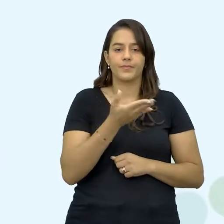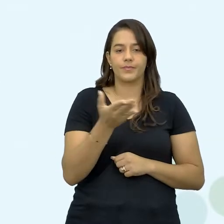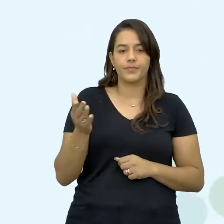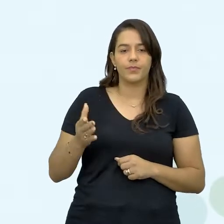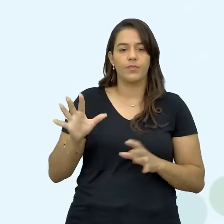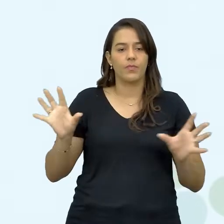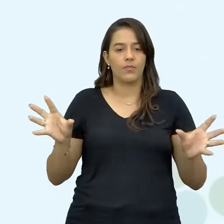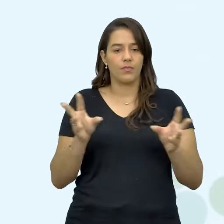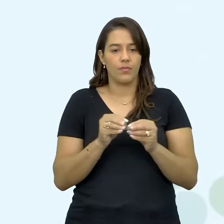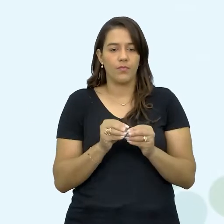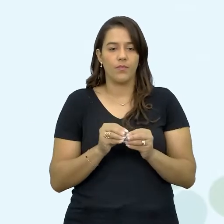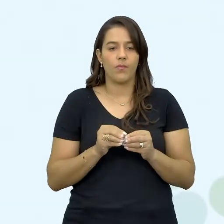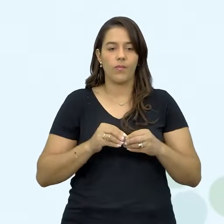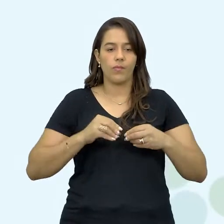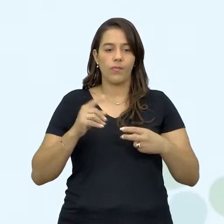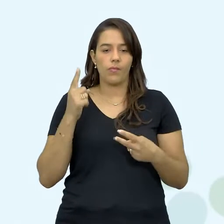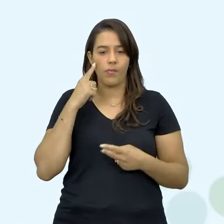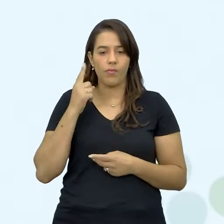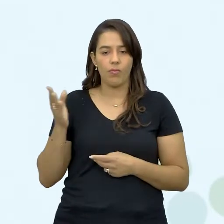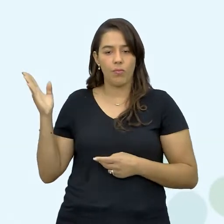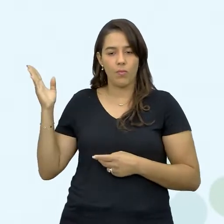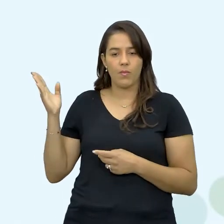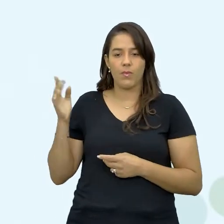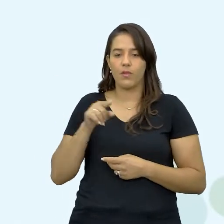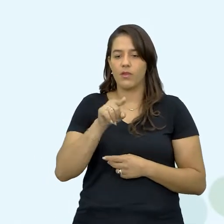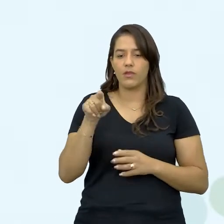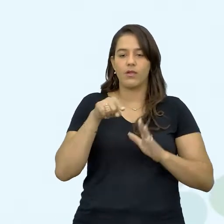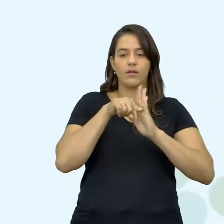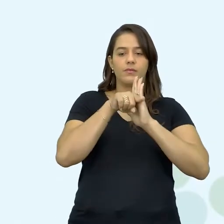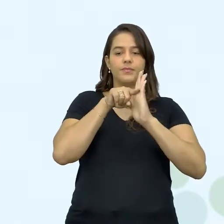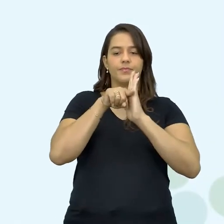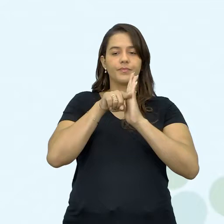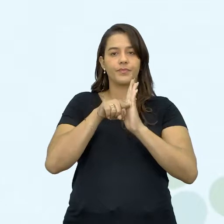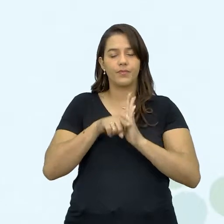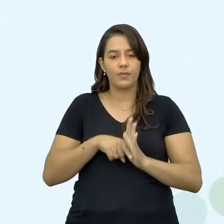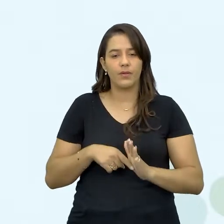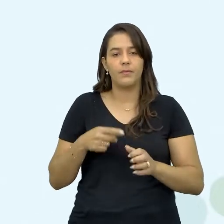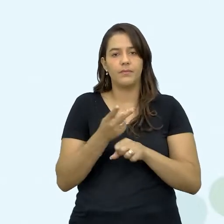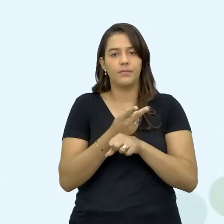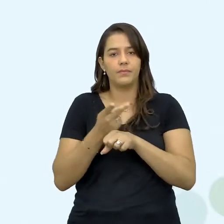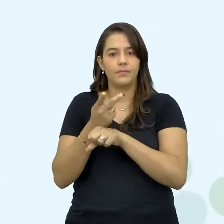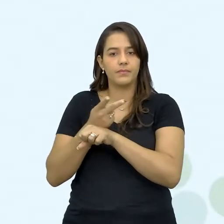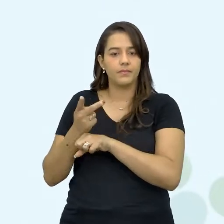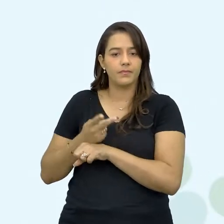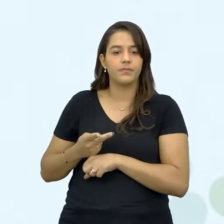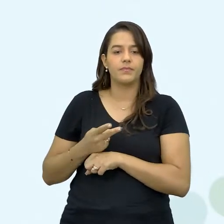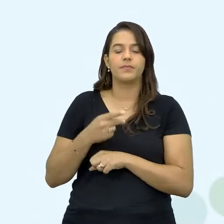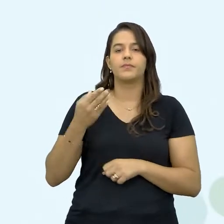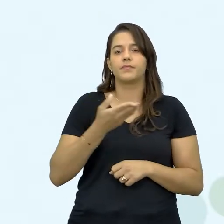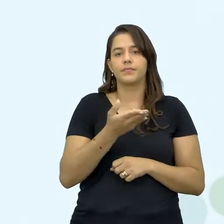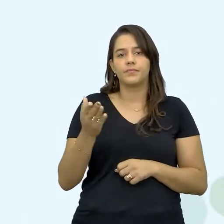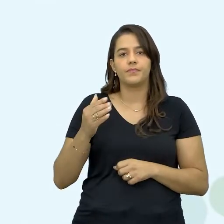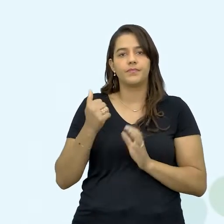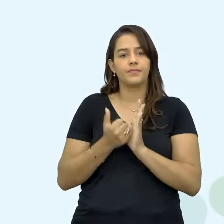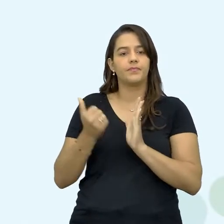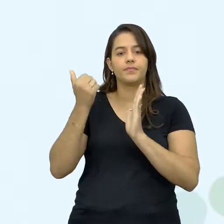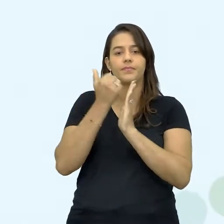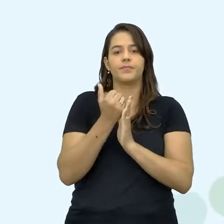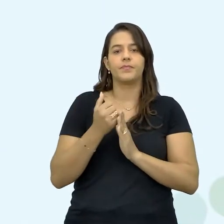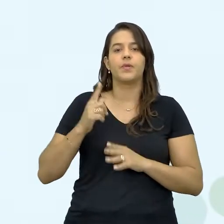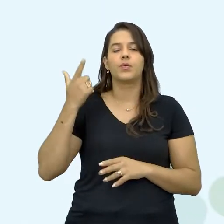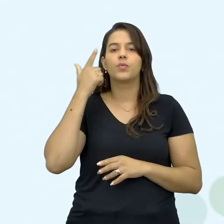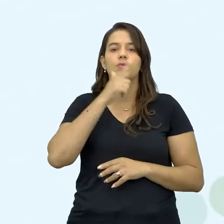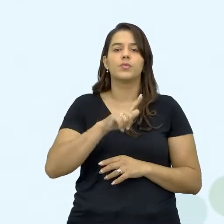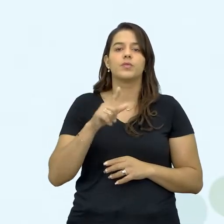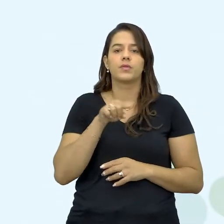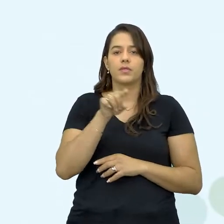sistematizar, pensando aqui no segundo item, pesquisas, exploratórias de campo, experimental, pensando mais no nível de como que a gente vai conseguir